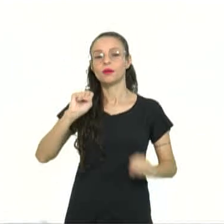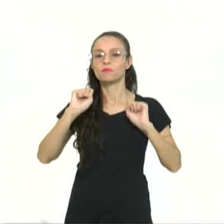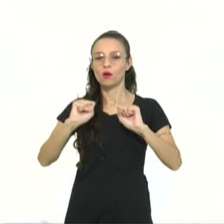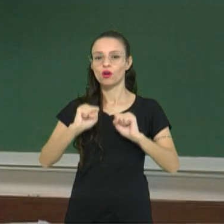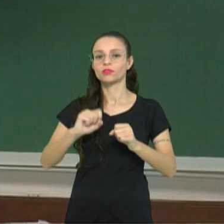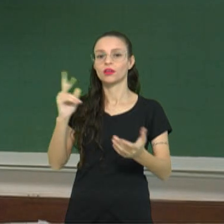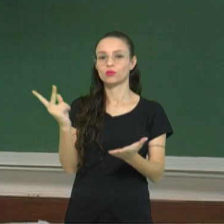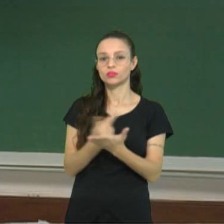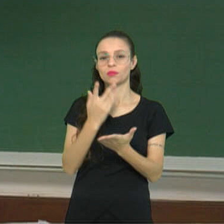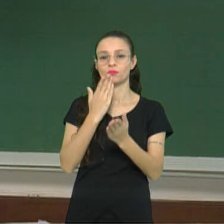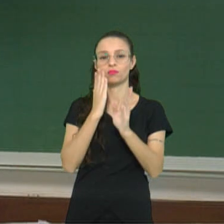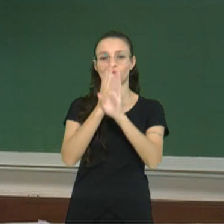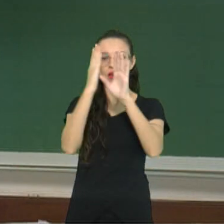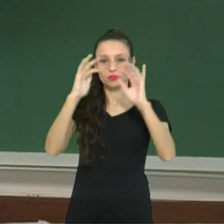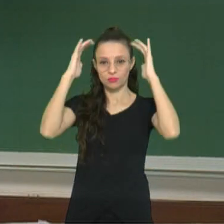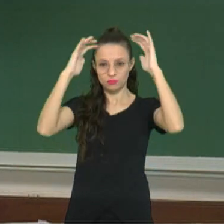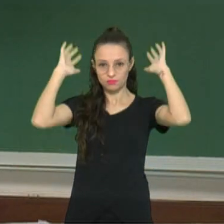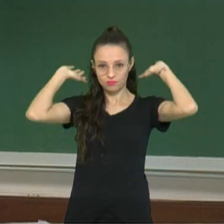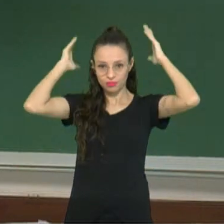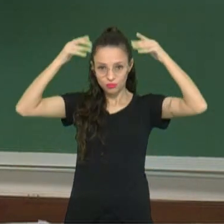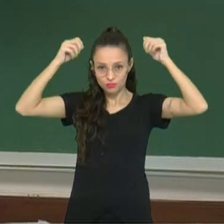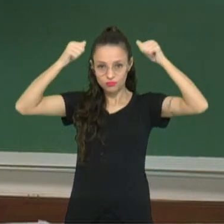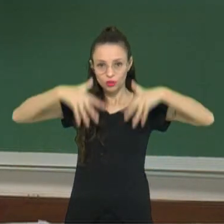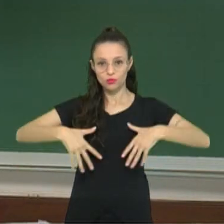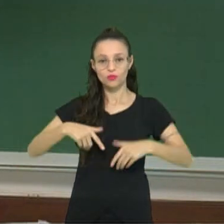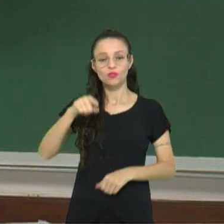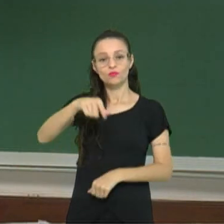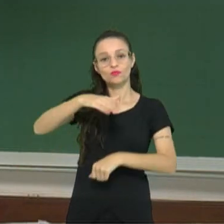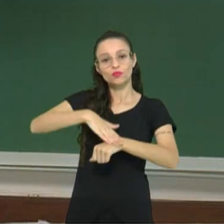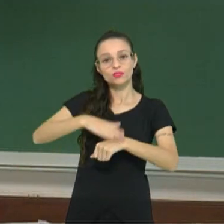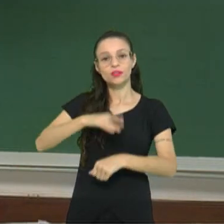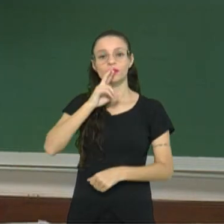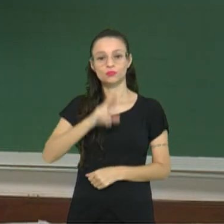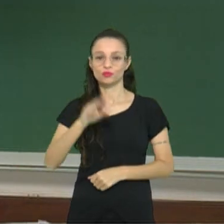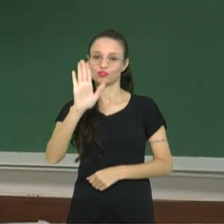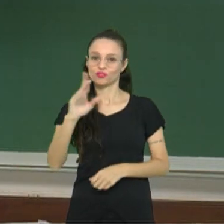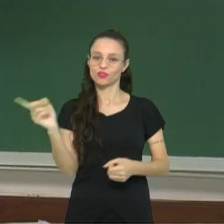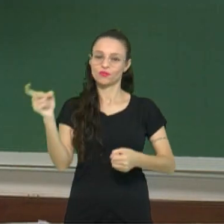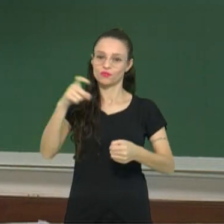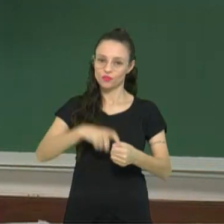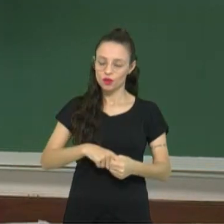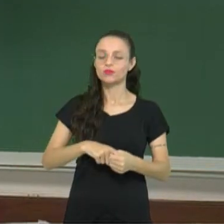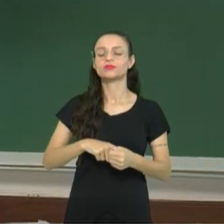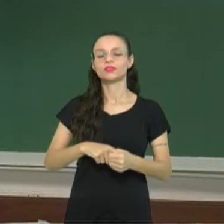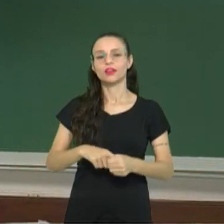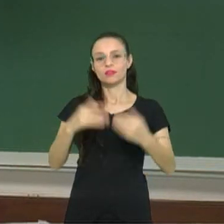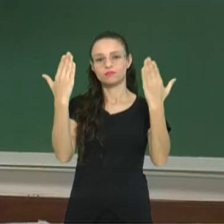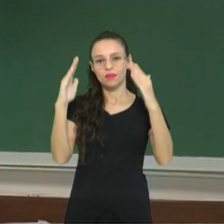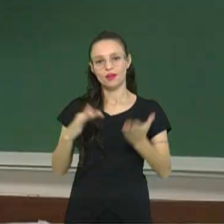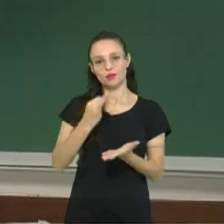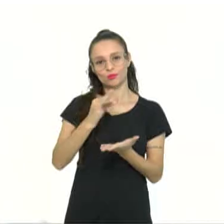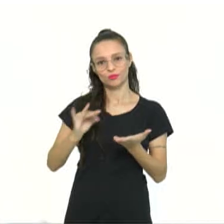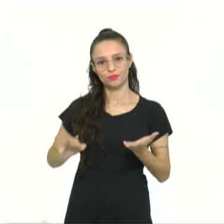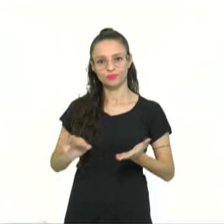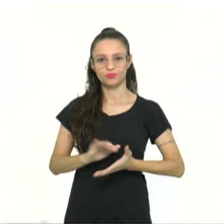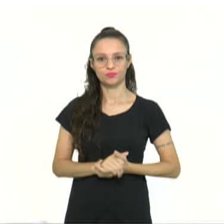esclerose múltipla. Então, gente, aquele tempinho então para vocês tentarem resolver, verdadeiro e falso, daqui a pouquinho a gente já volta para corrigir isso aí.